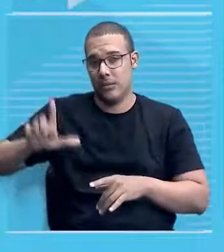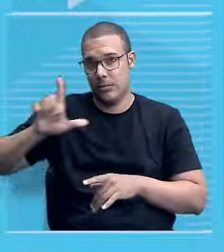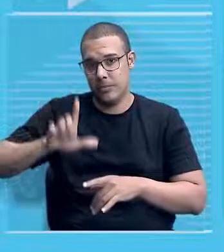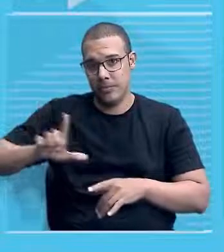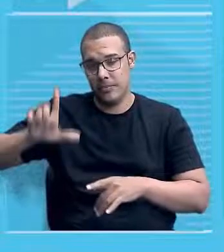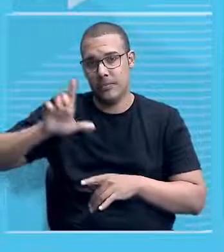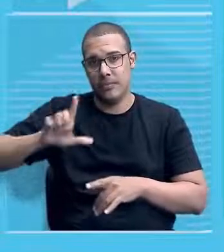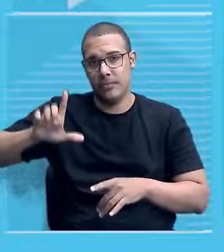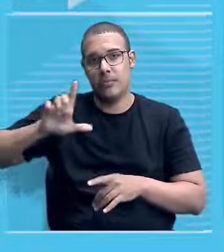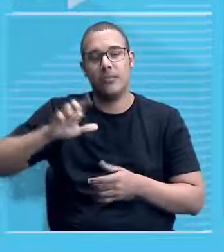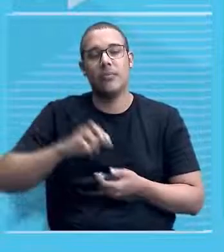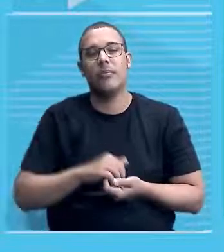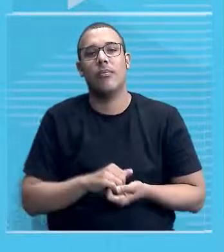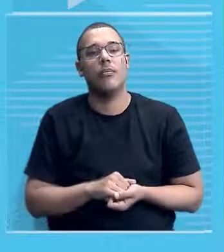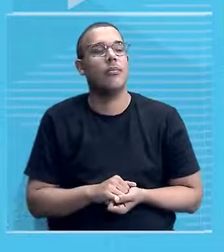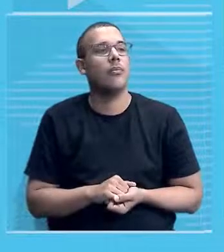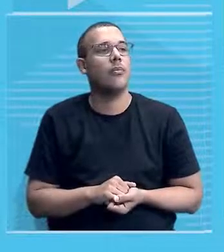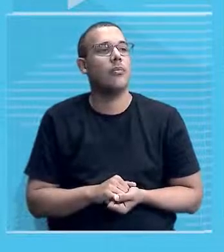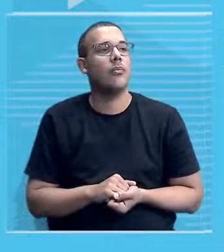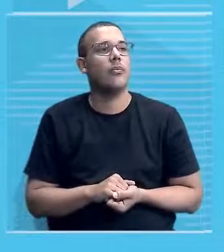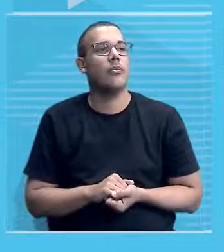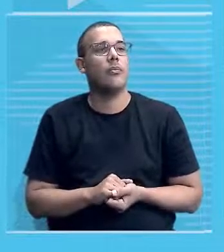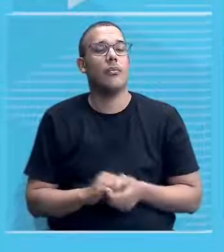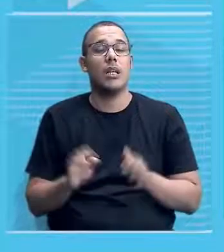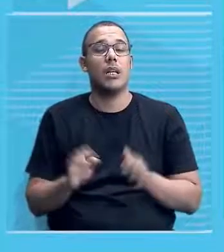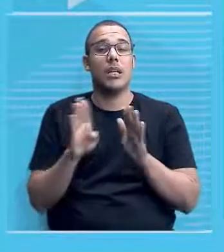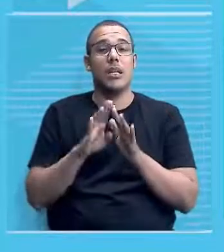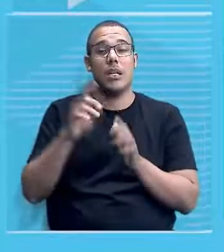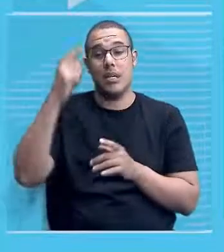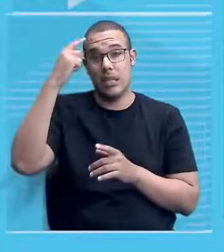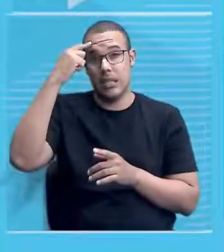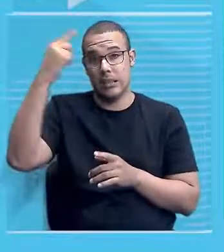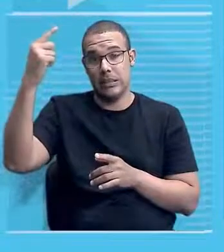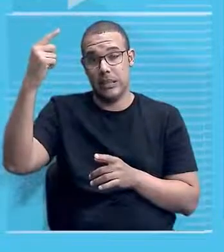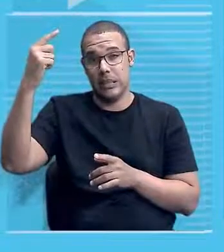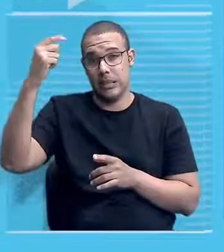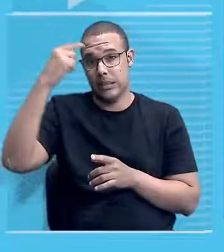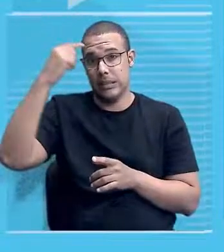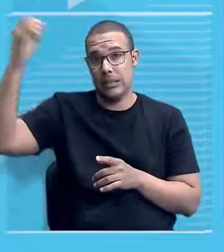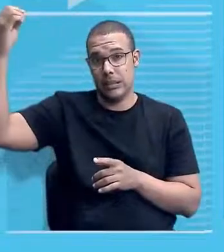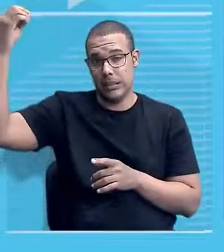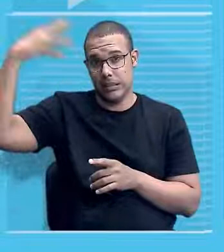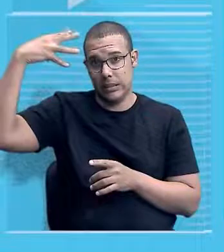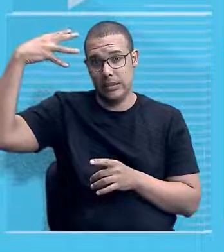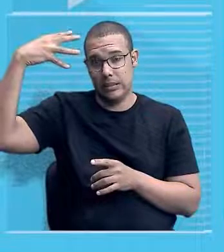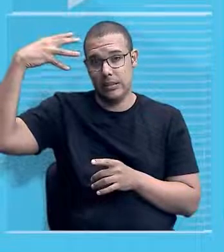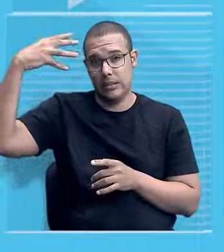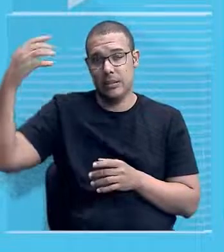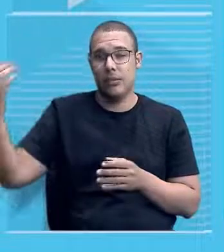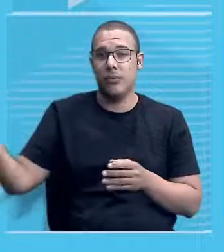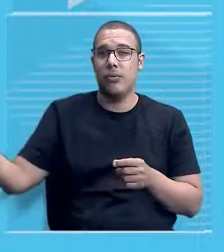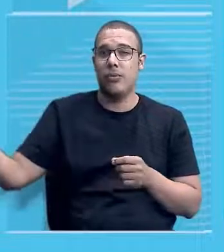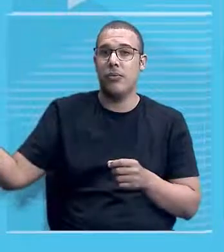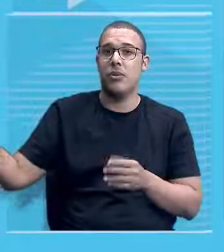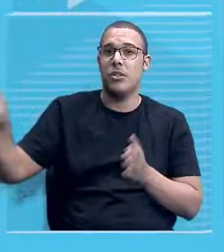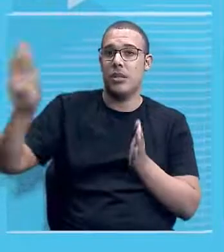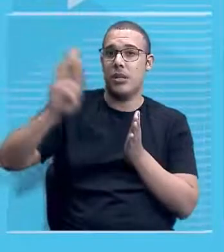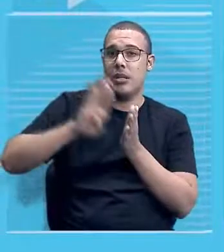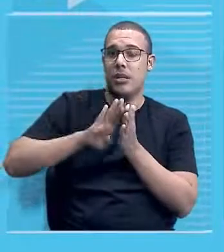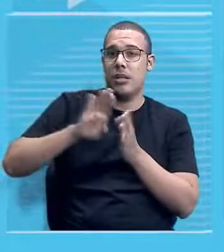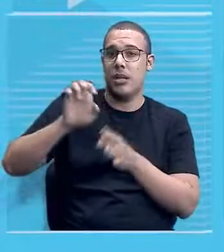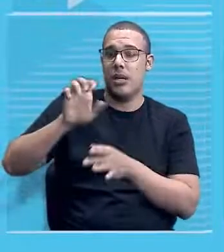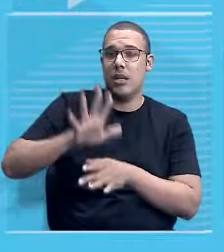das ideias iluministas estão vindo da Europa